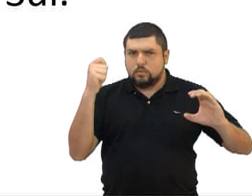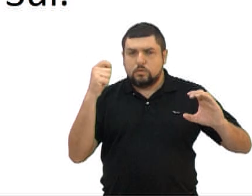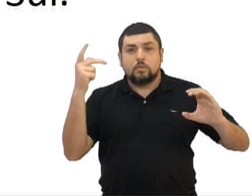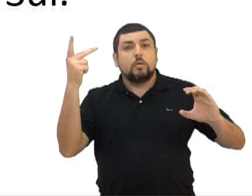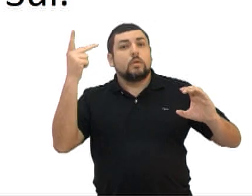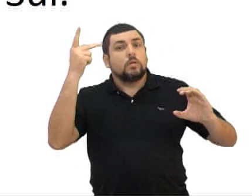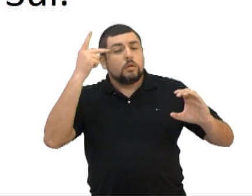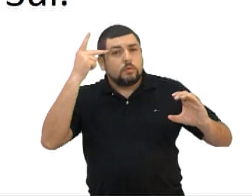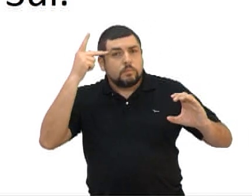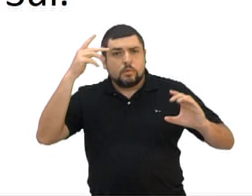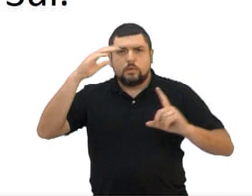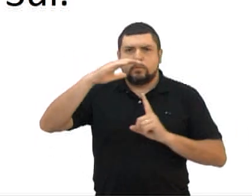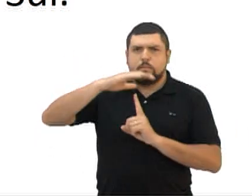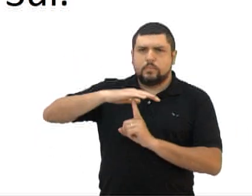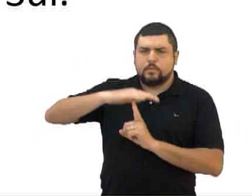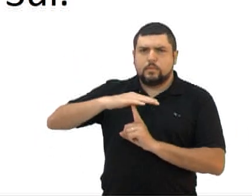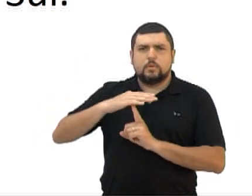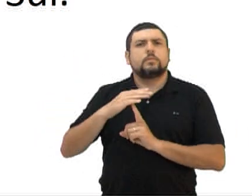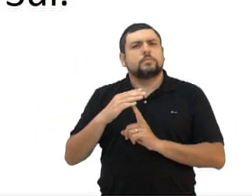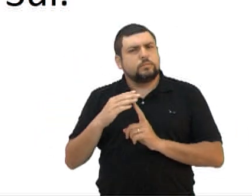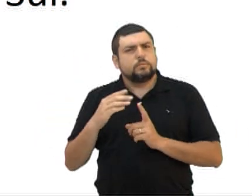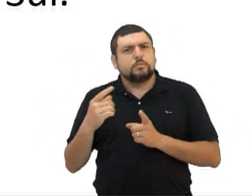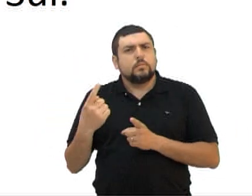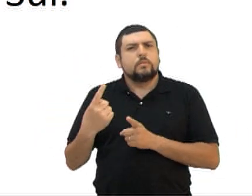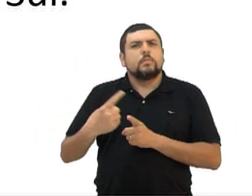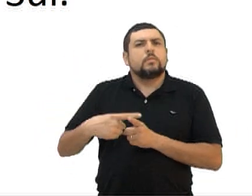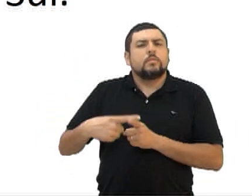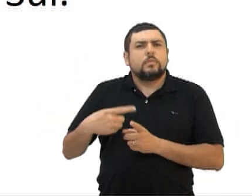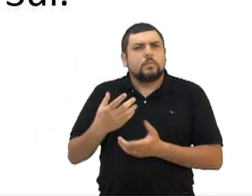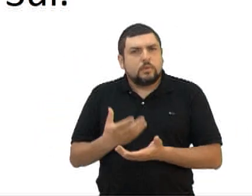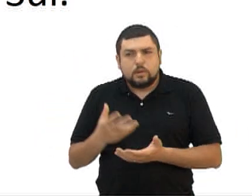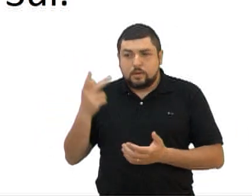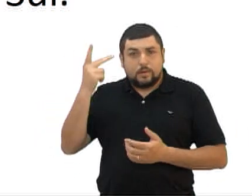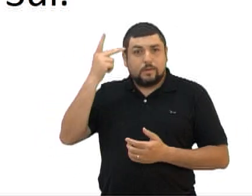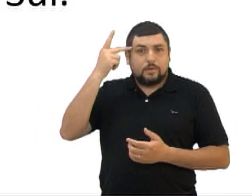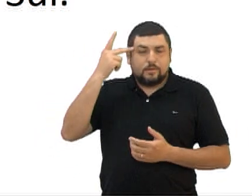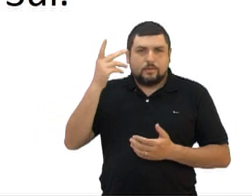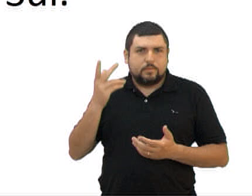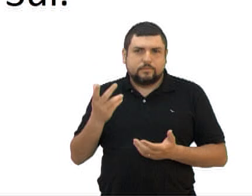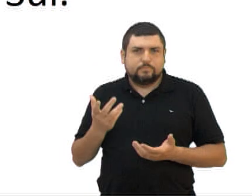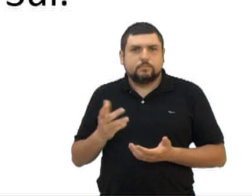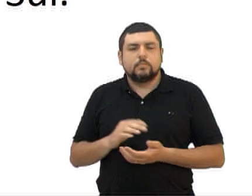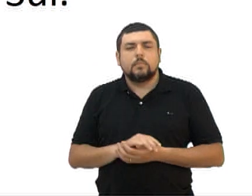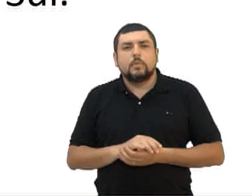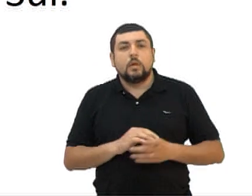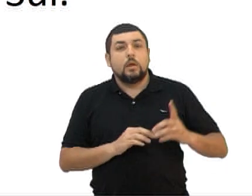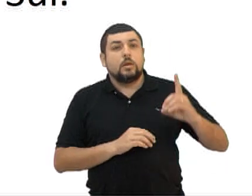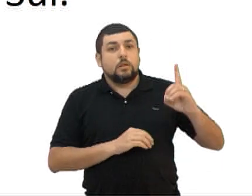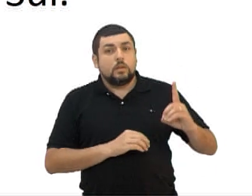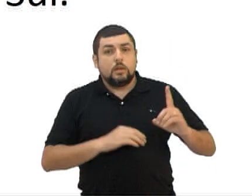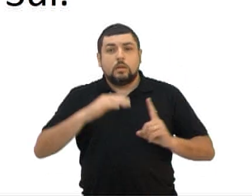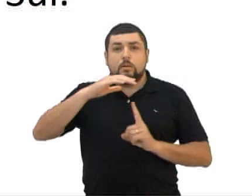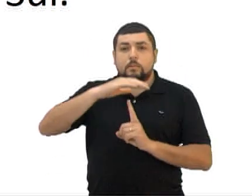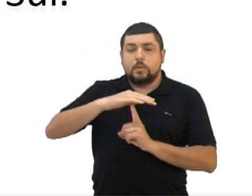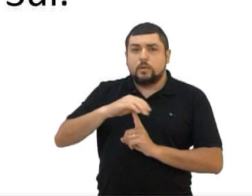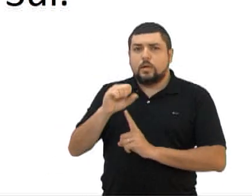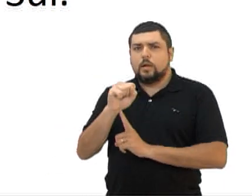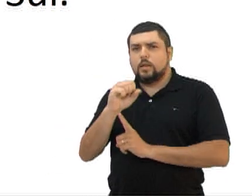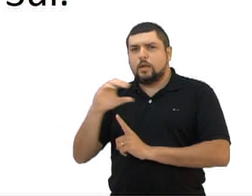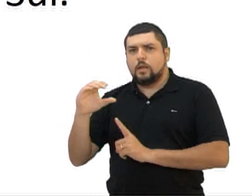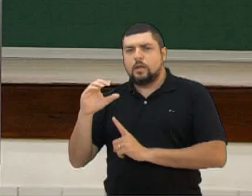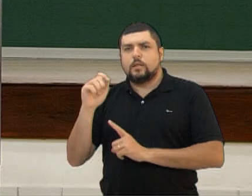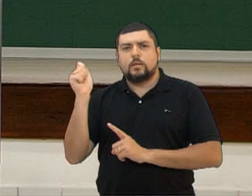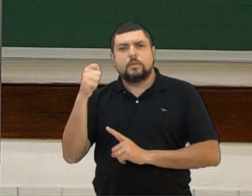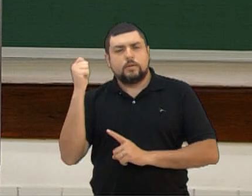São Paulo e Paraná, também está incorreta por causa de São Paulo. E letra D, Paraná, Santa Catarina e Rio Grande do